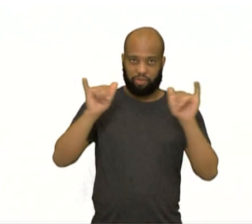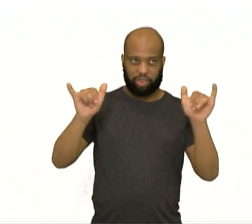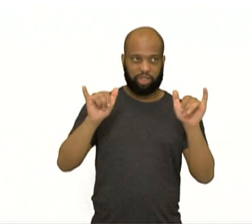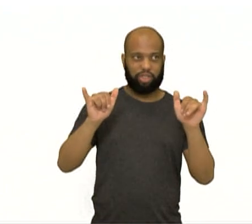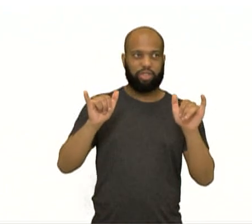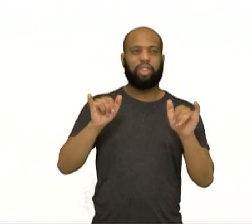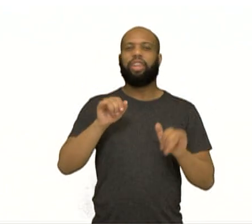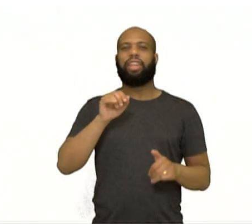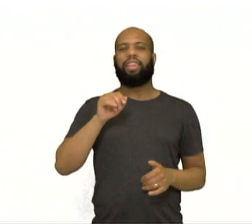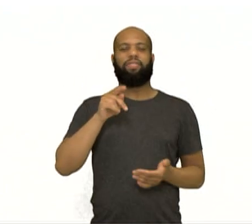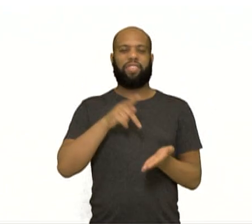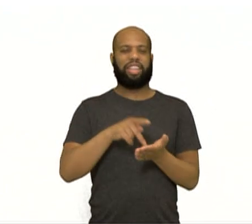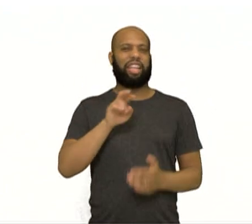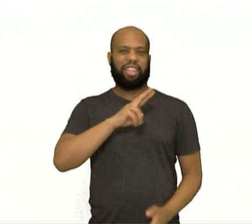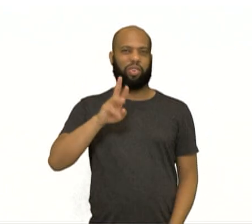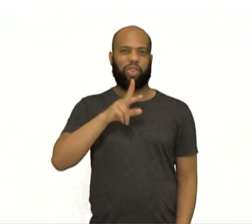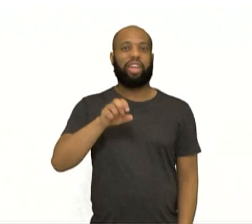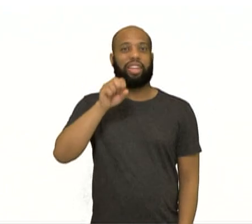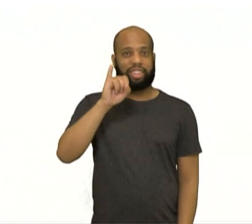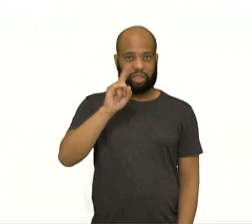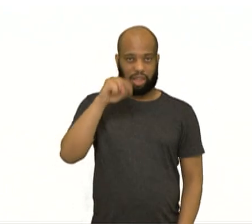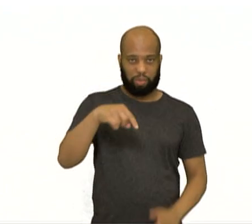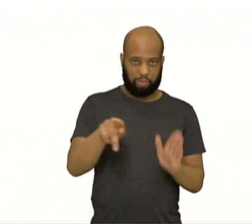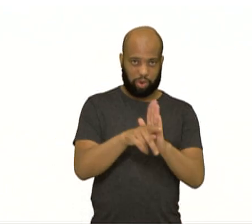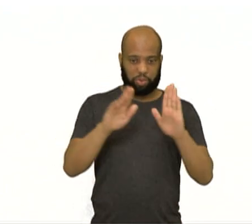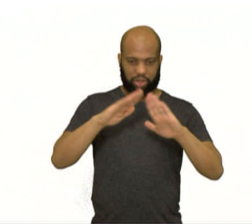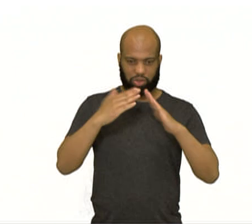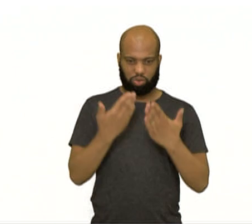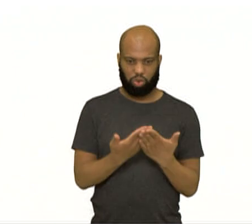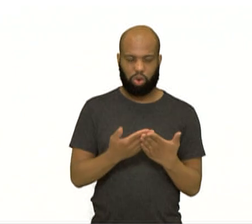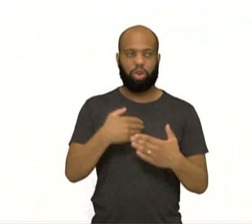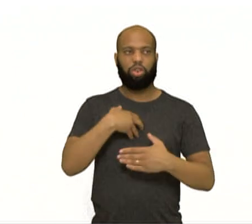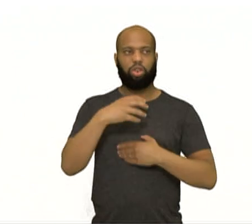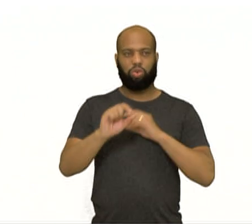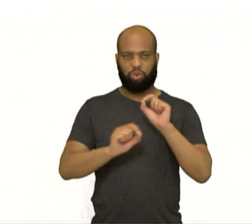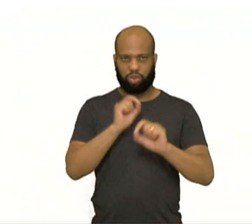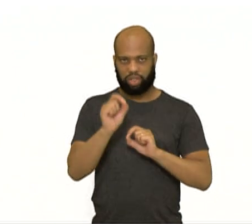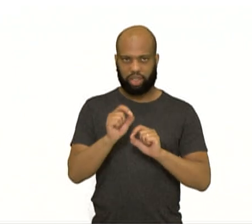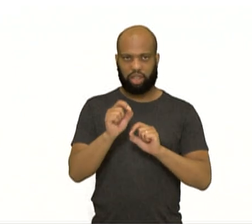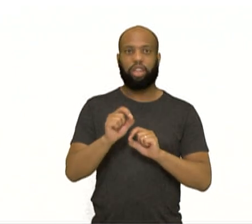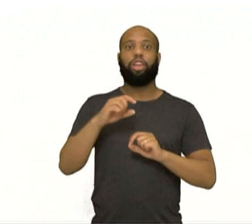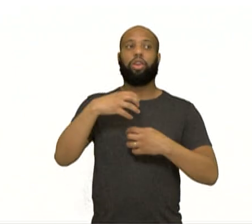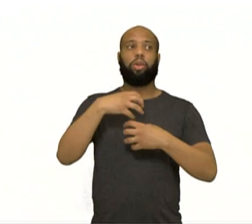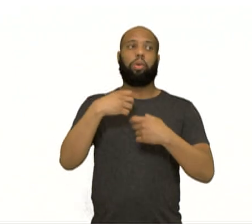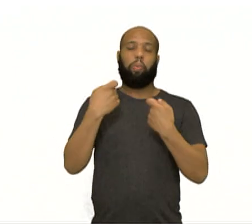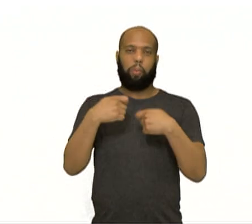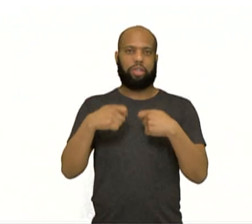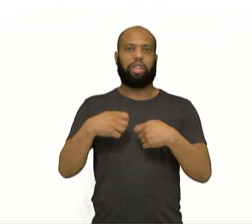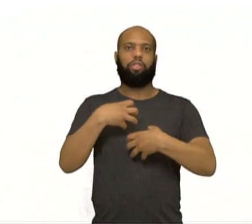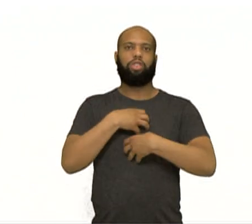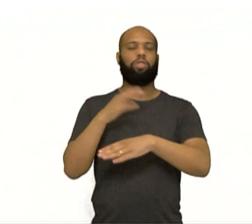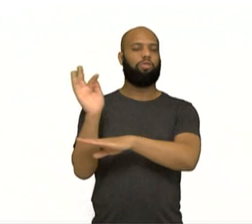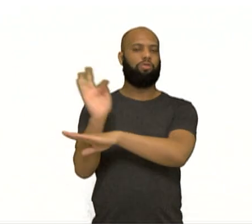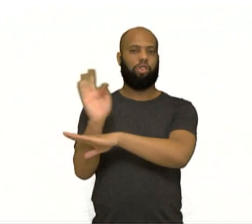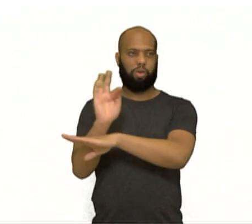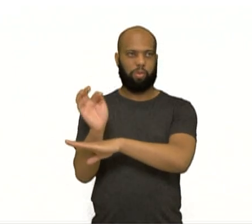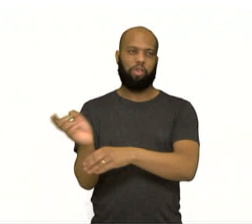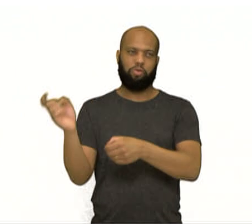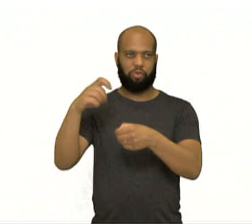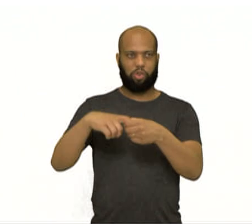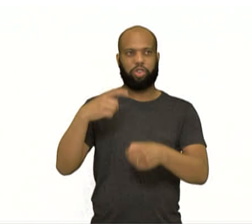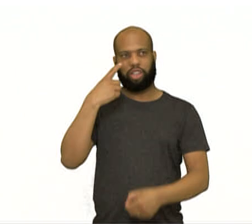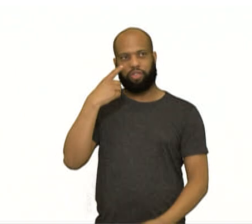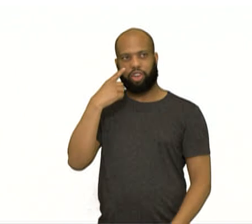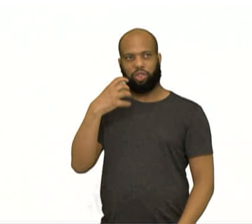não era. Se fosse da escola, imagine se fosse da escola, o comunicado ou esse aviso, não seria daquela maneira. Vamos voltar ali,